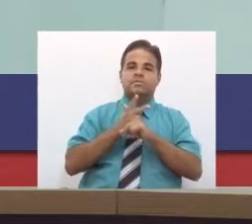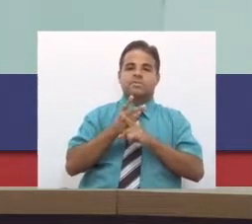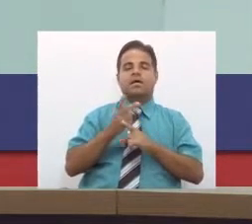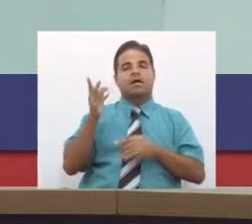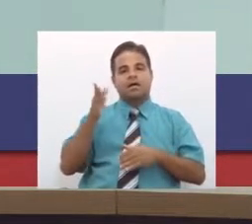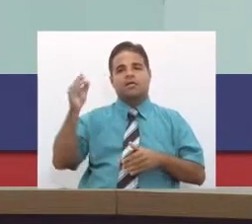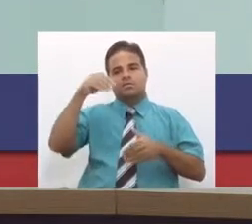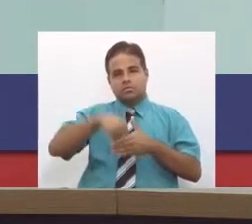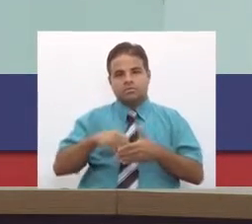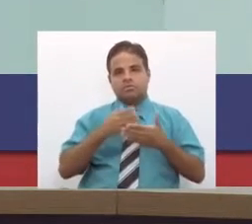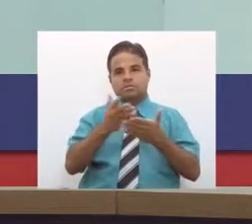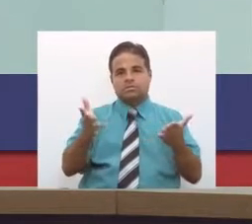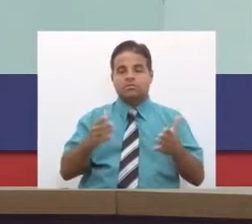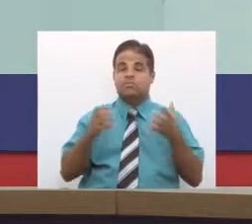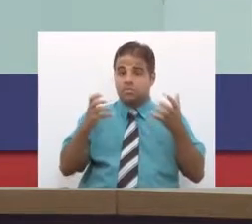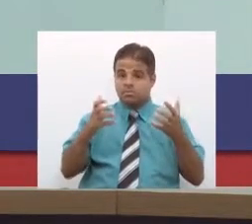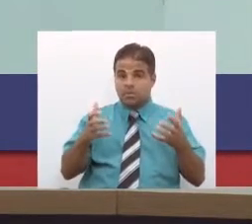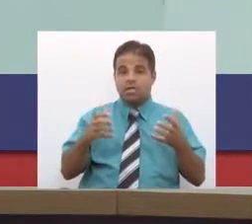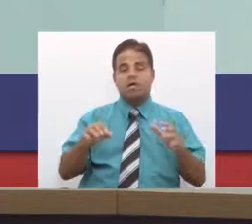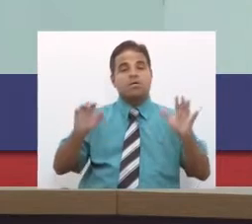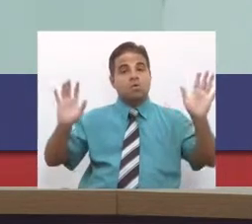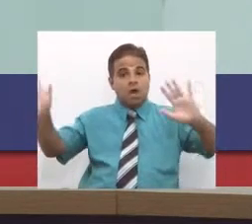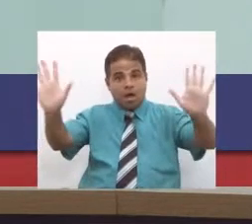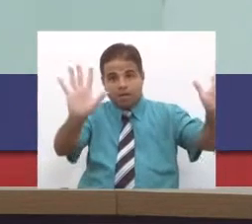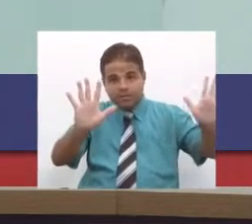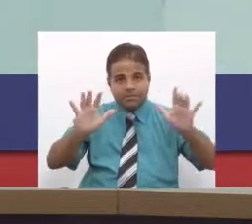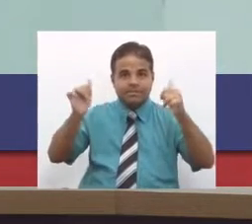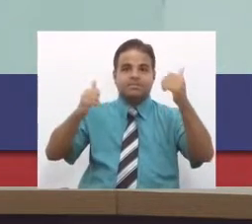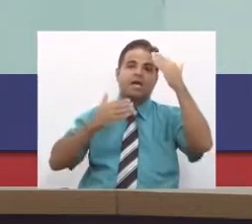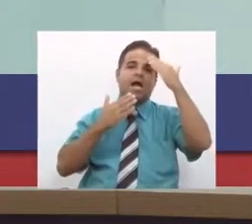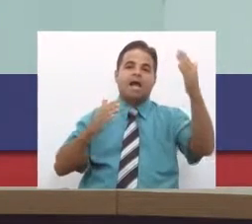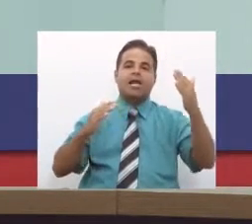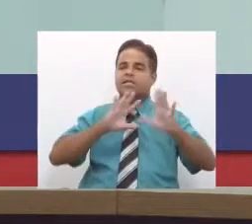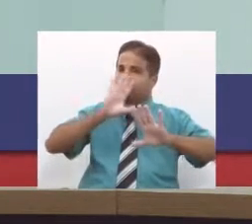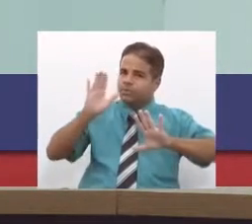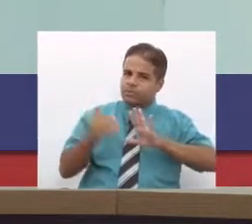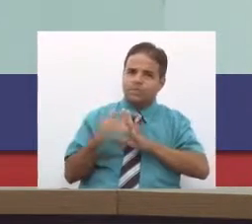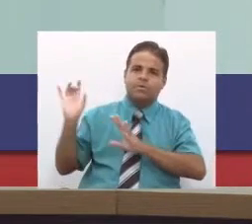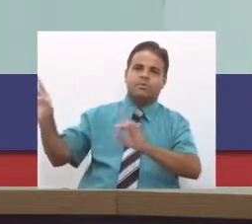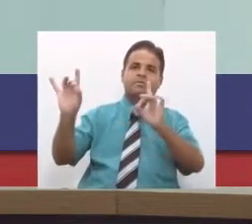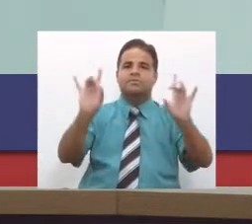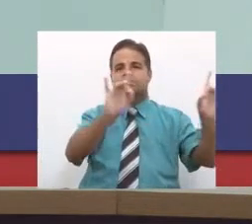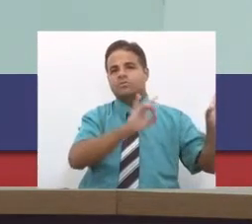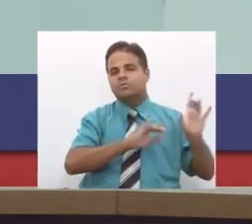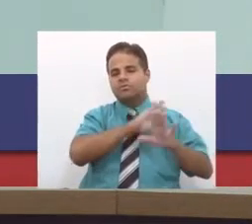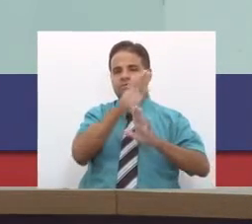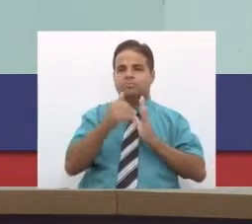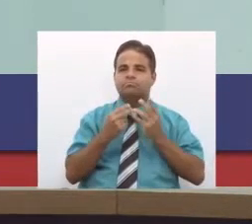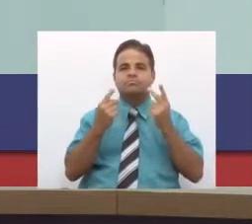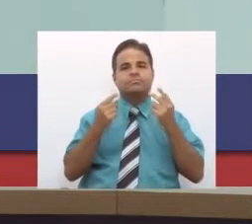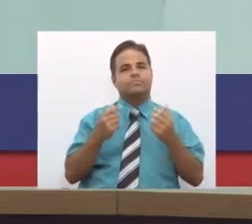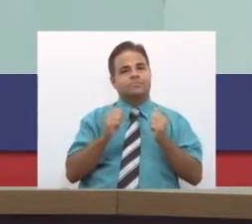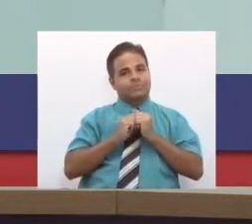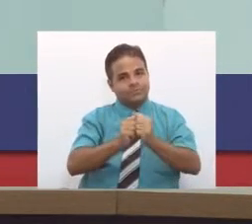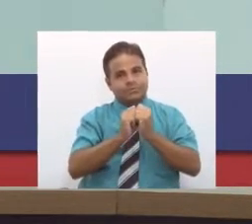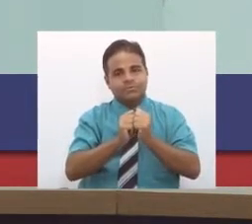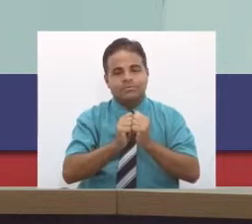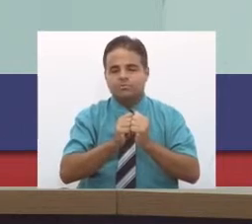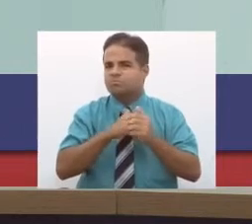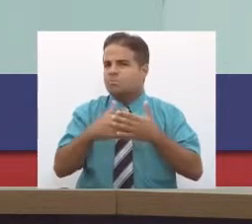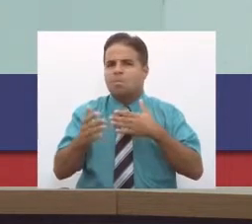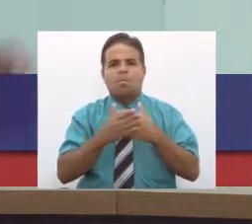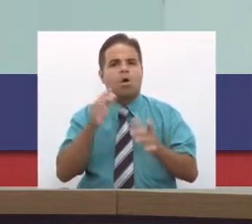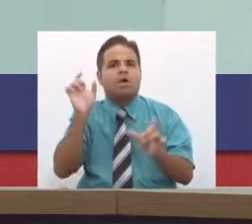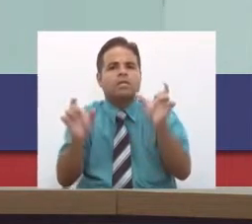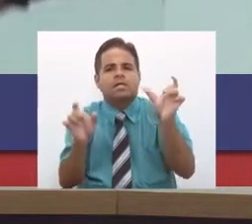reeleição. Mas eu quero aqui me despedir e agradecer a todos os companheiros de plenário, sem